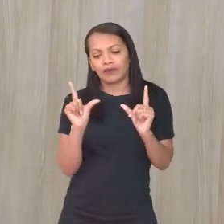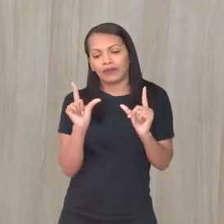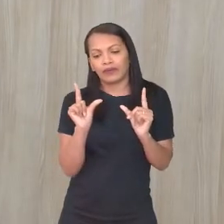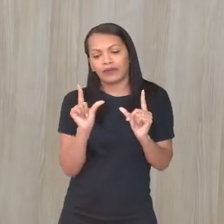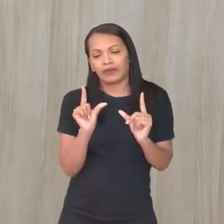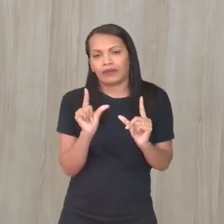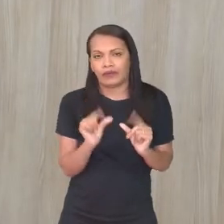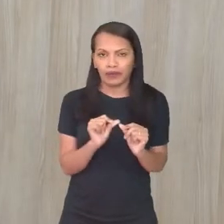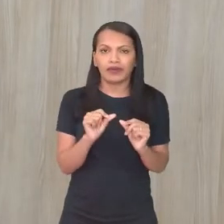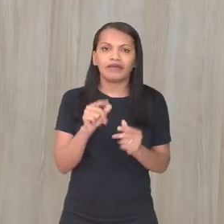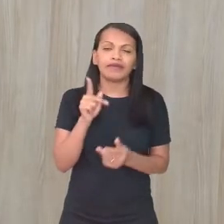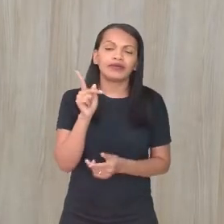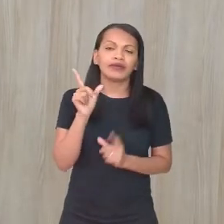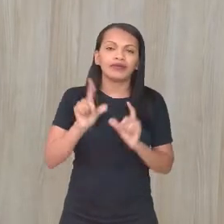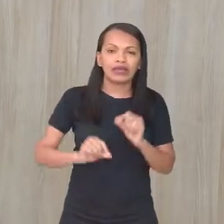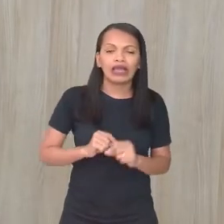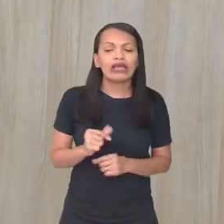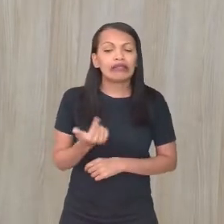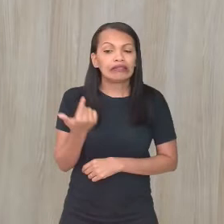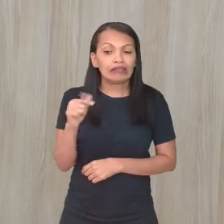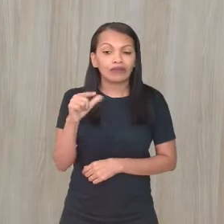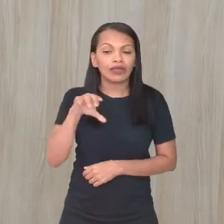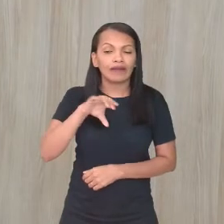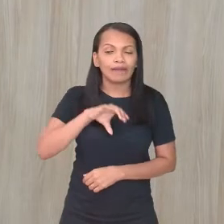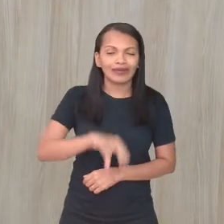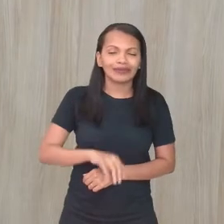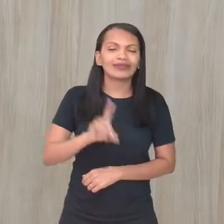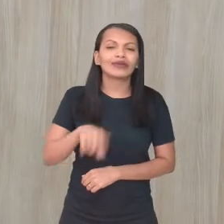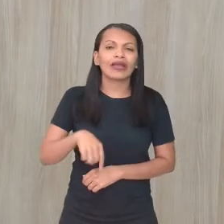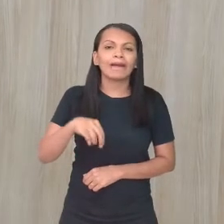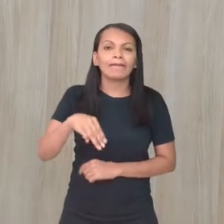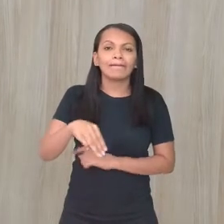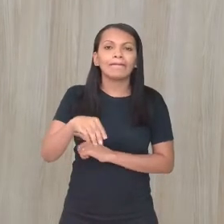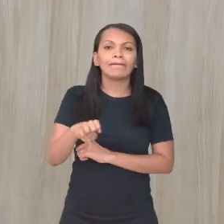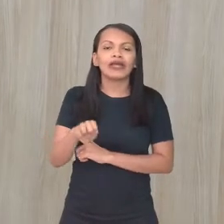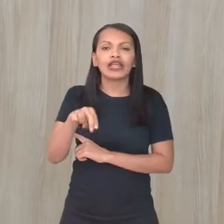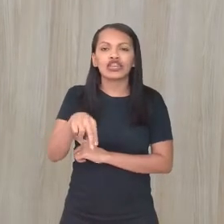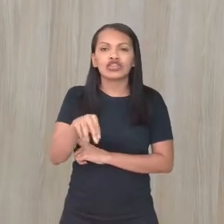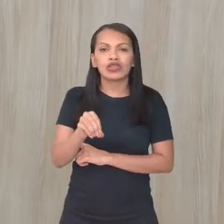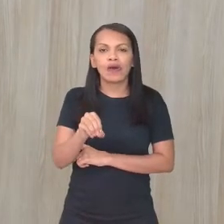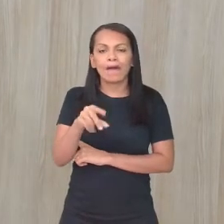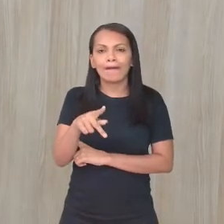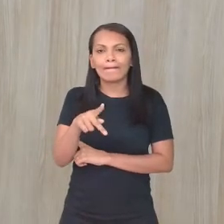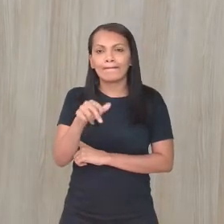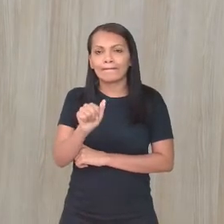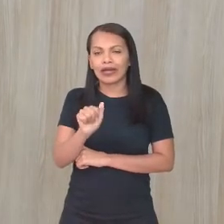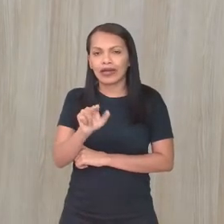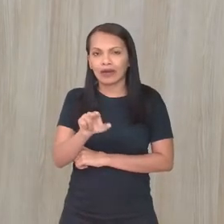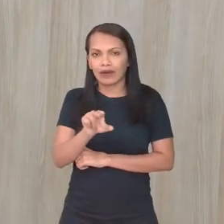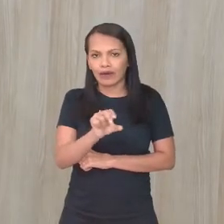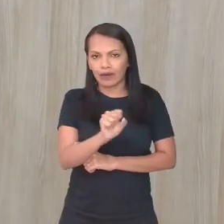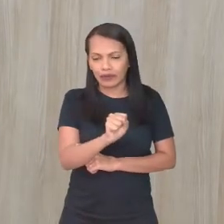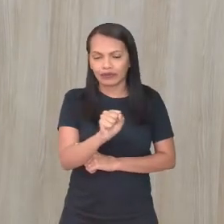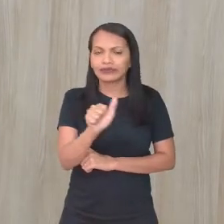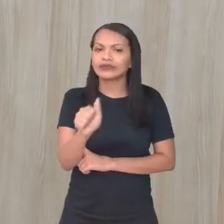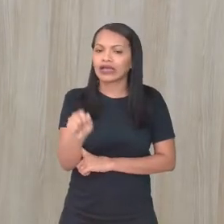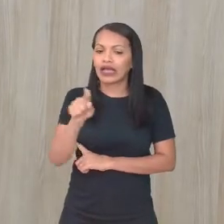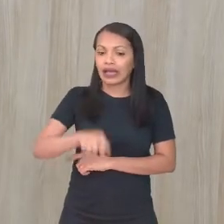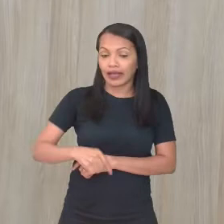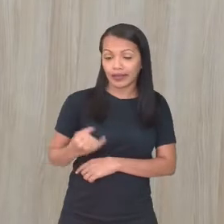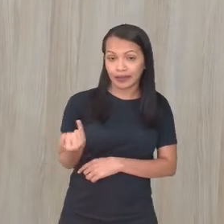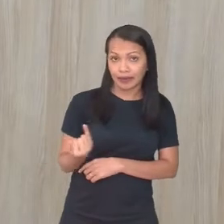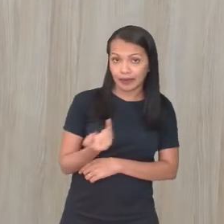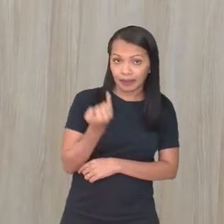é a ausência da menstruação com a menopausa. Então, essa questão hormonal, ela é super